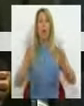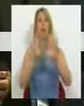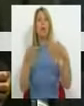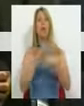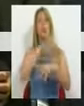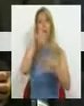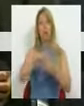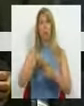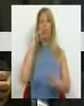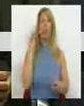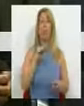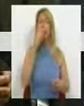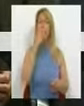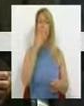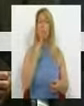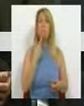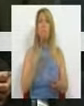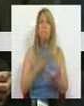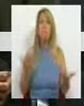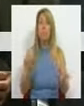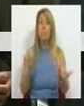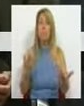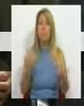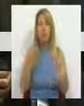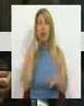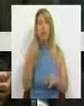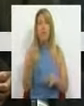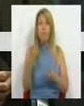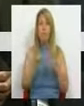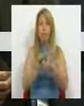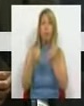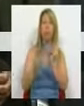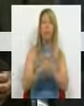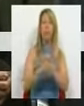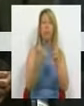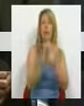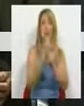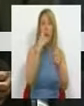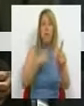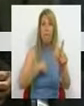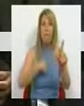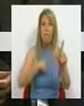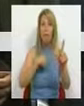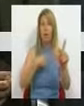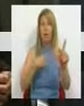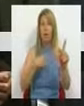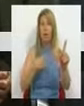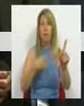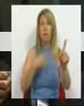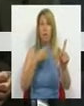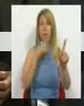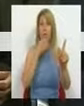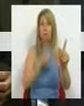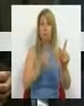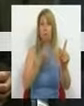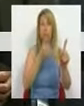banco, se apercebeu da mudança de algumas das deficiências que, entretanto, vocês foram